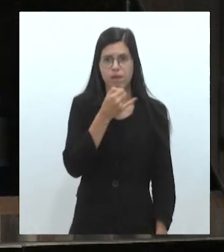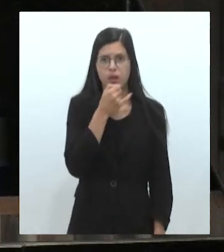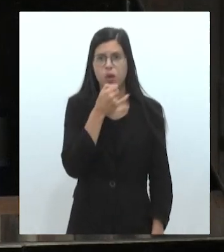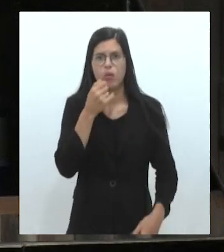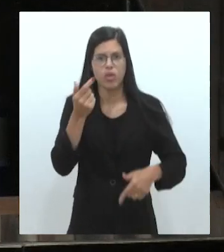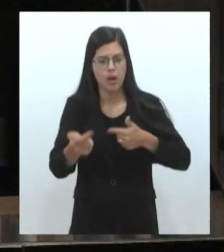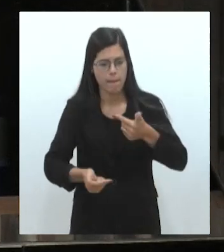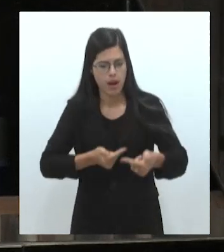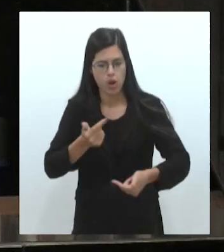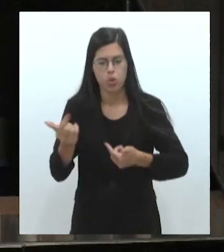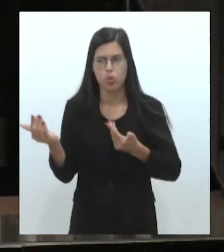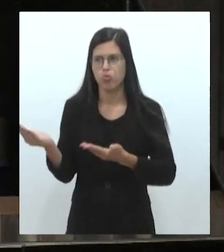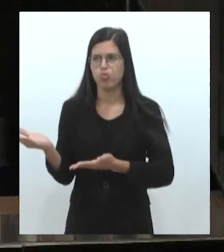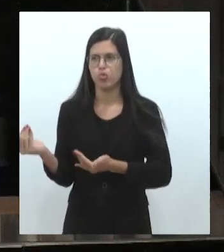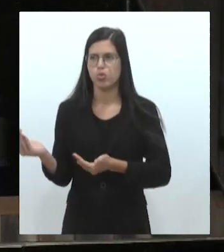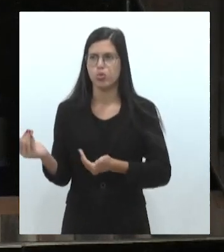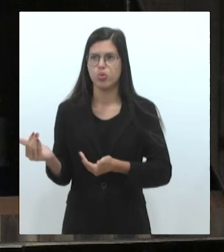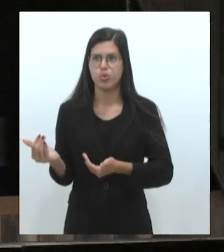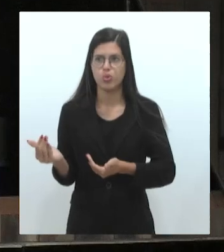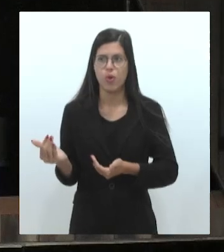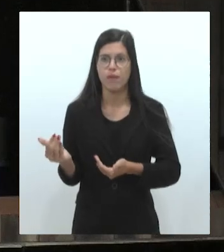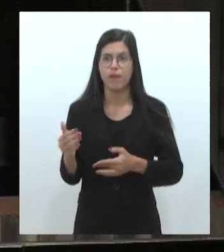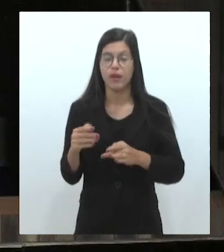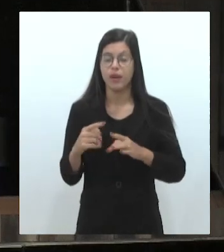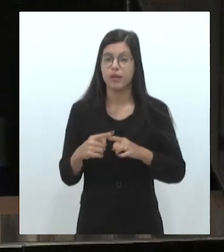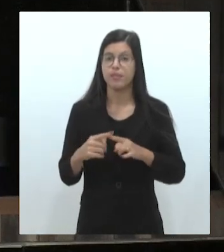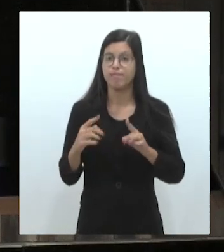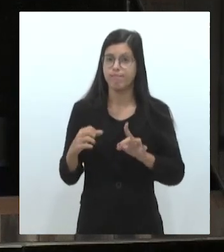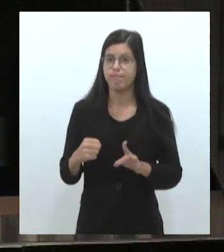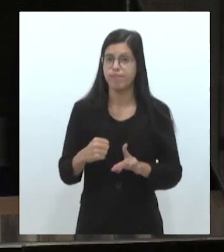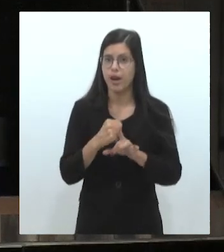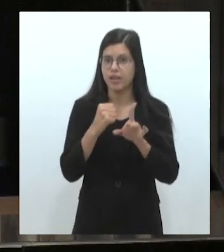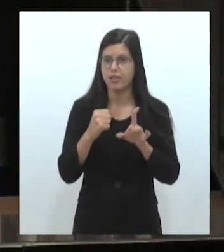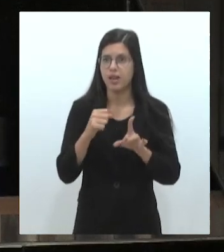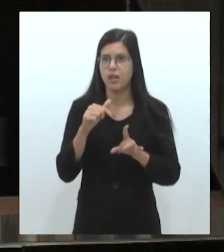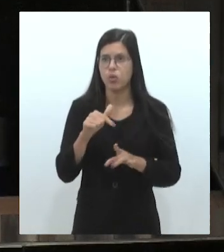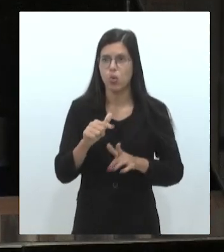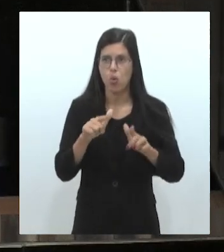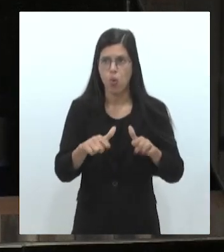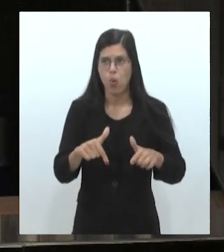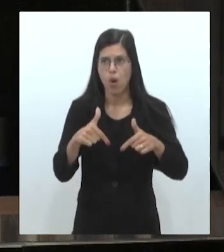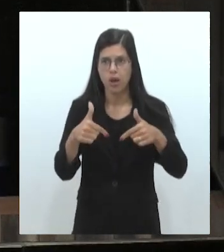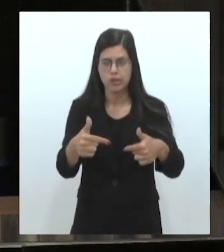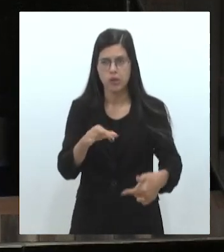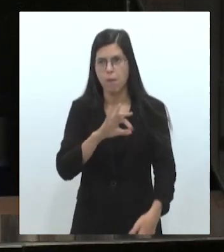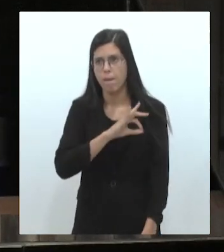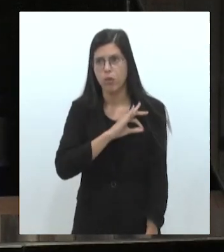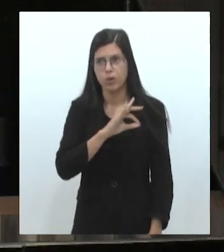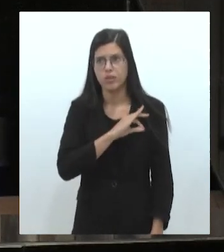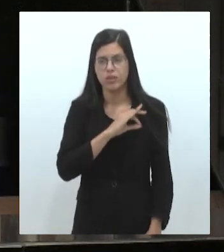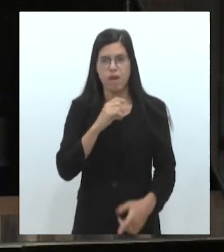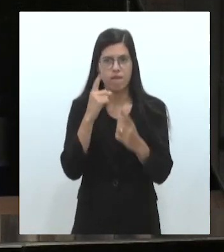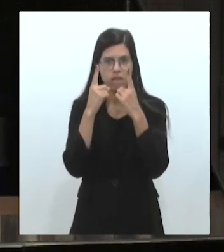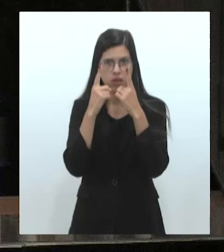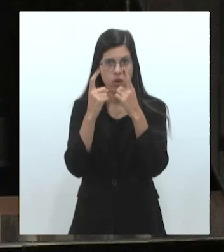o jovem, aquele que é mais impactado diretamente, né, com operações policiais violentas e desastrosas,